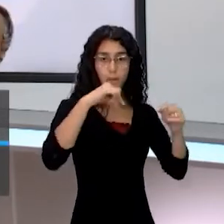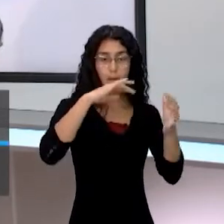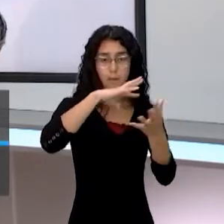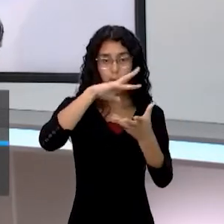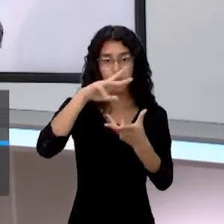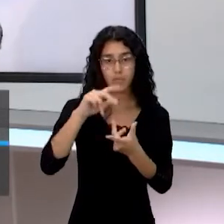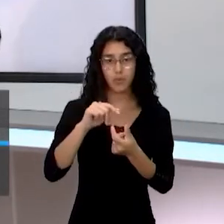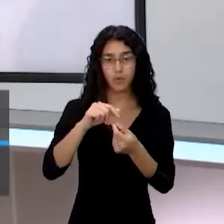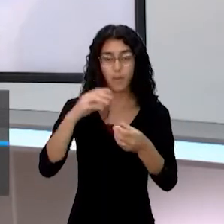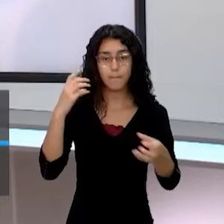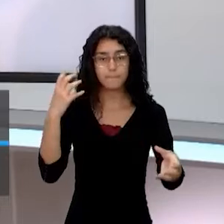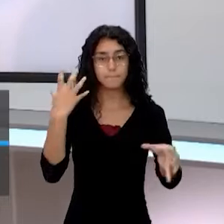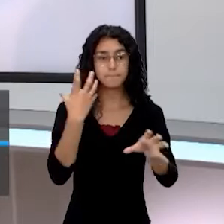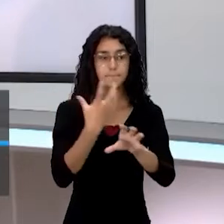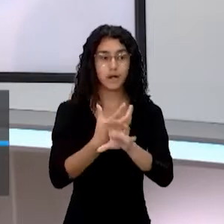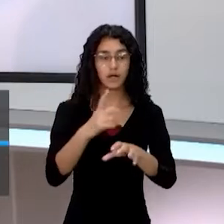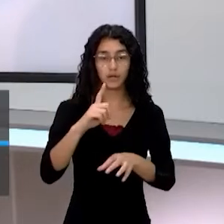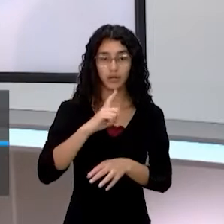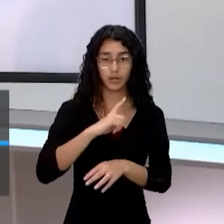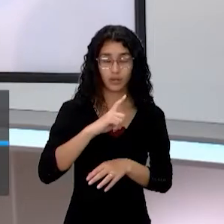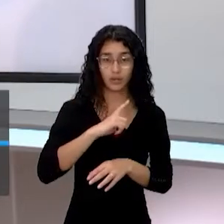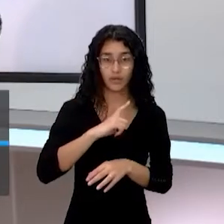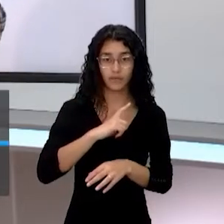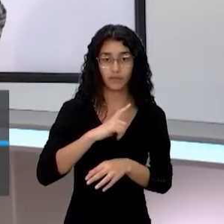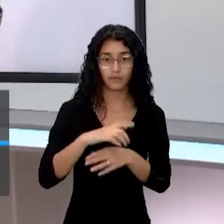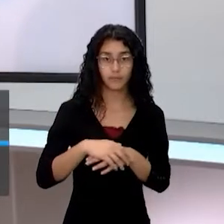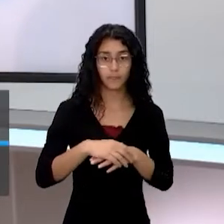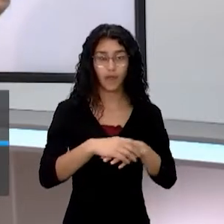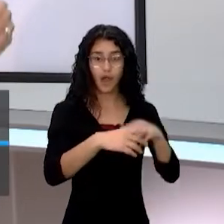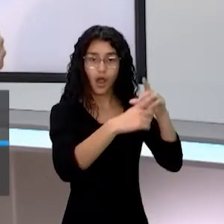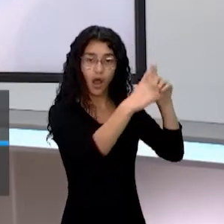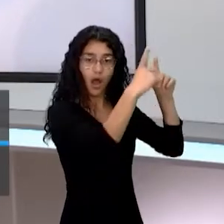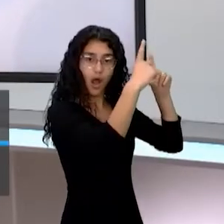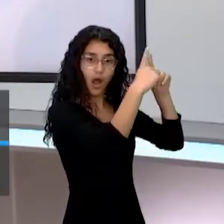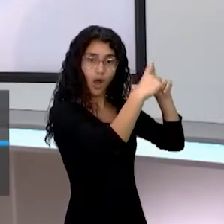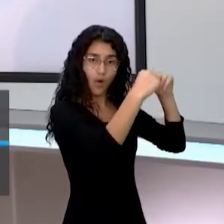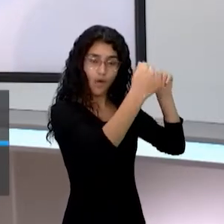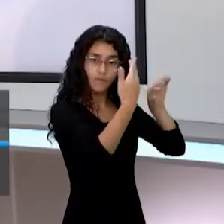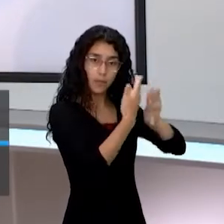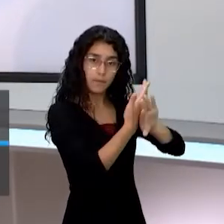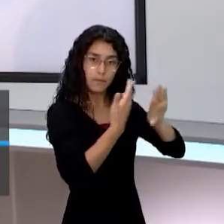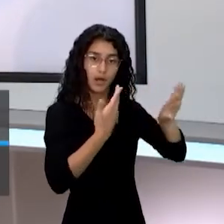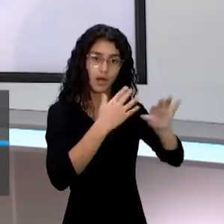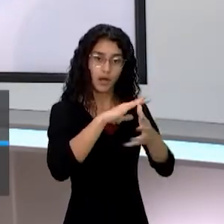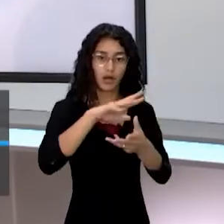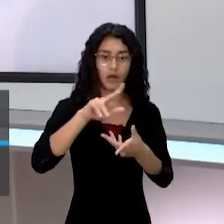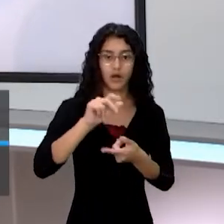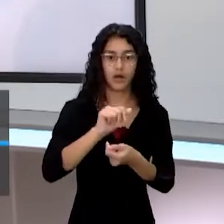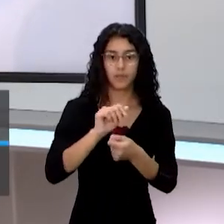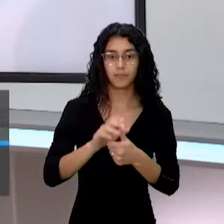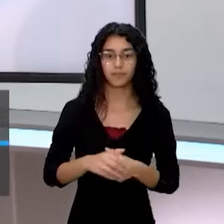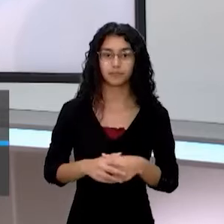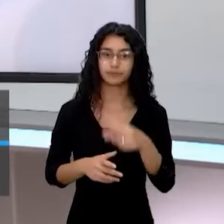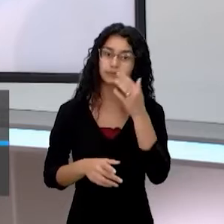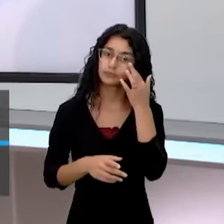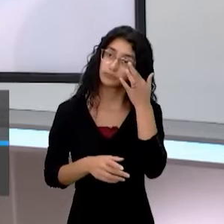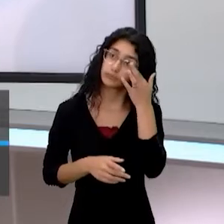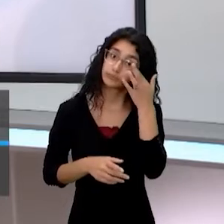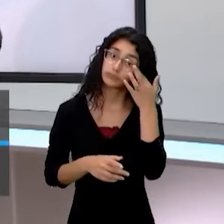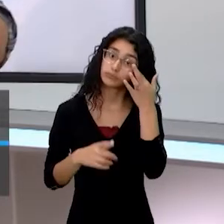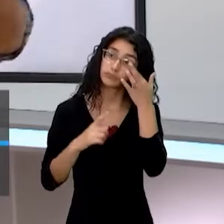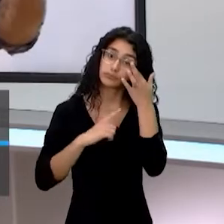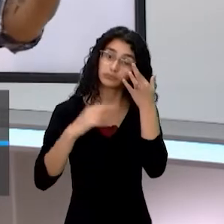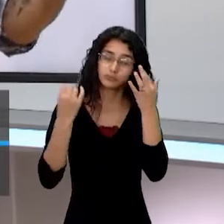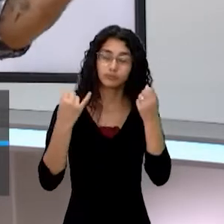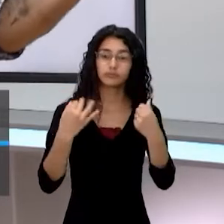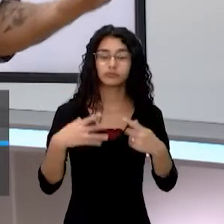devido ao impacto que aconteceu no início do sistema solar, a Lua ela foi separada da Terra, tá? Então tem essas explicações aí. Por